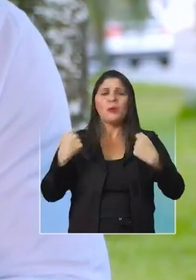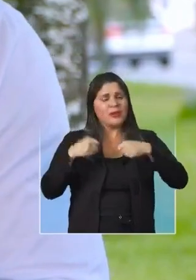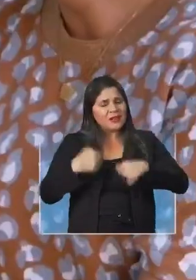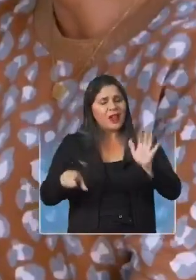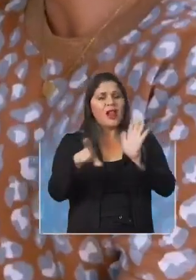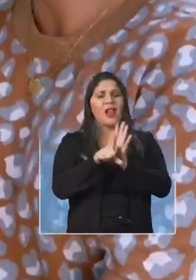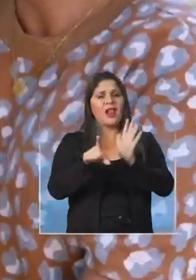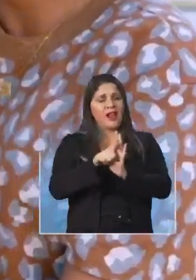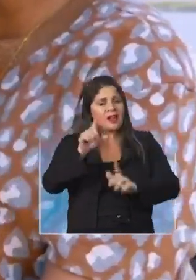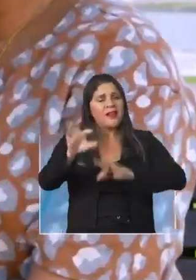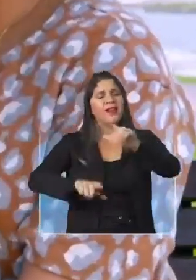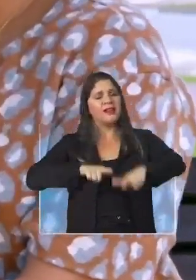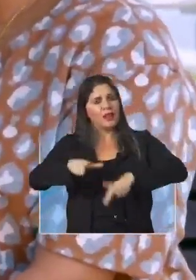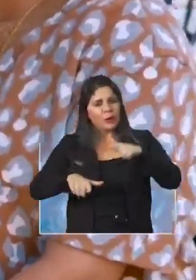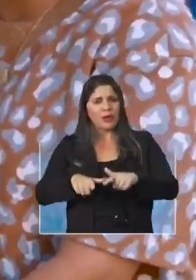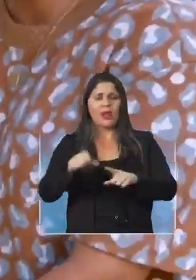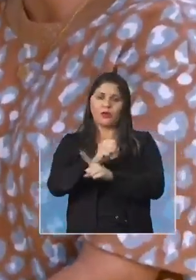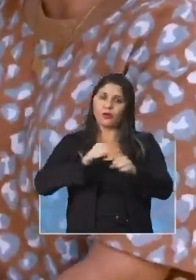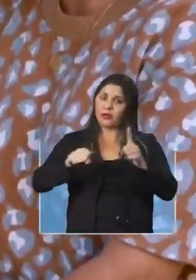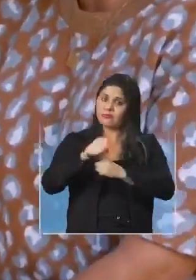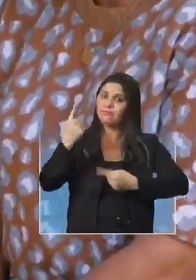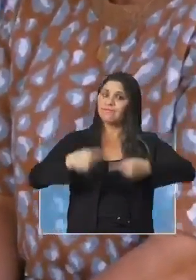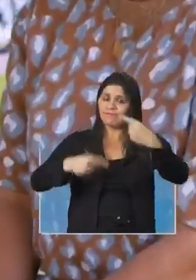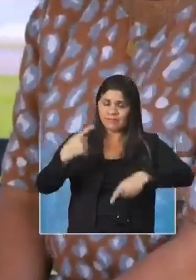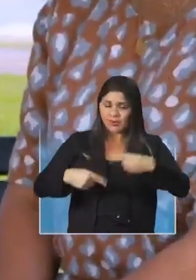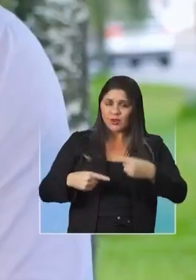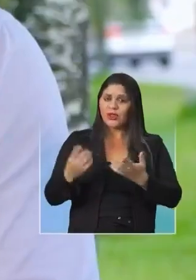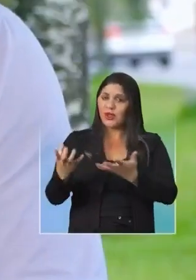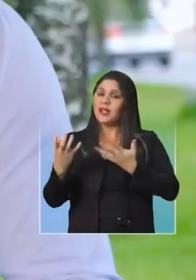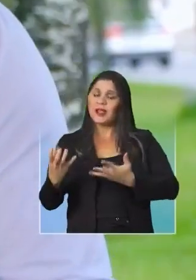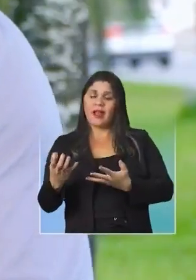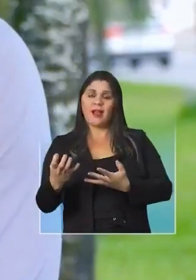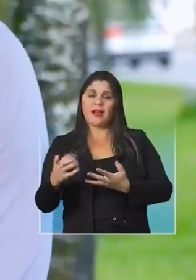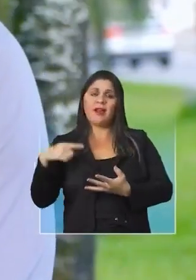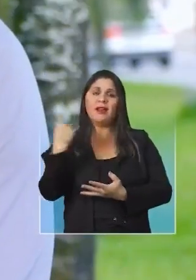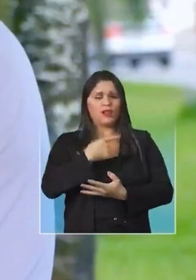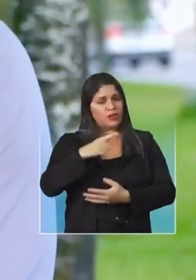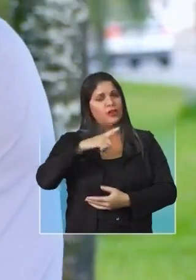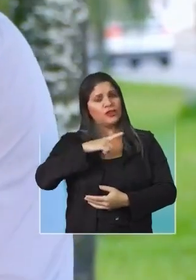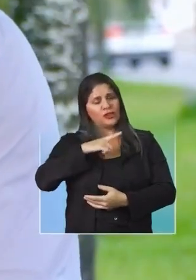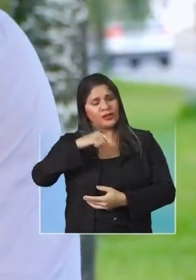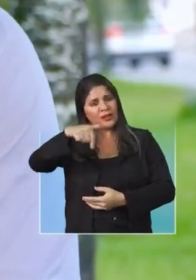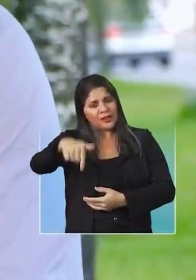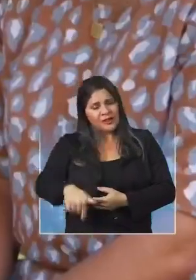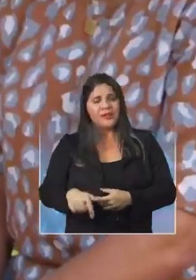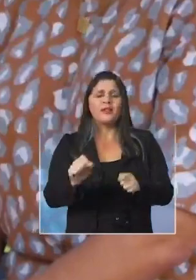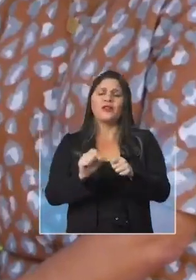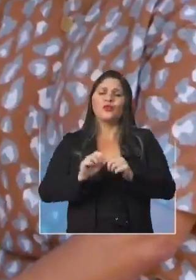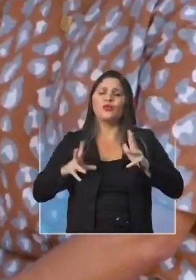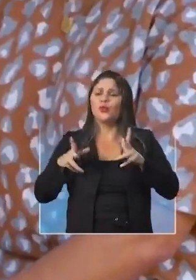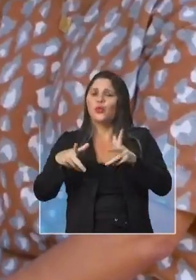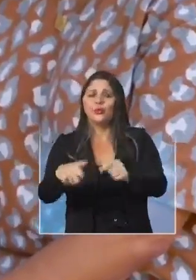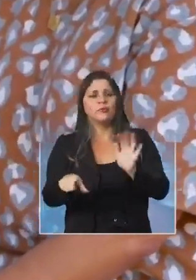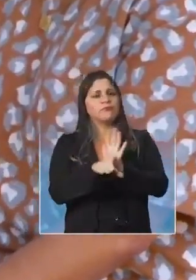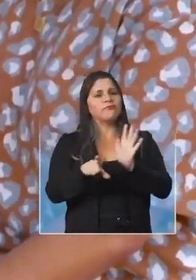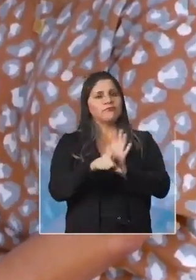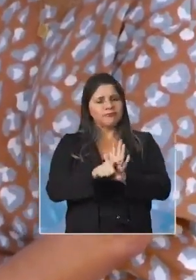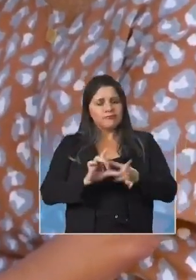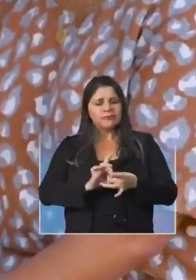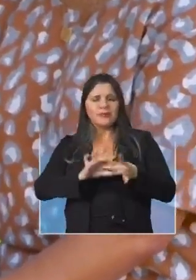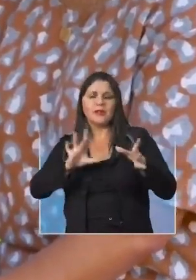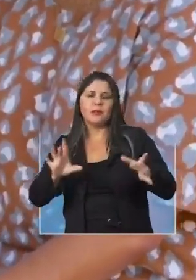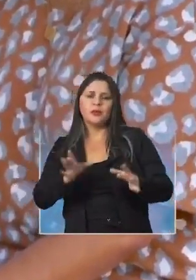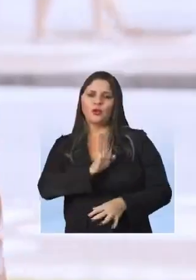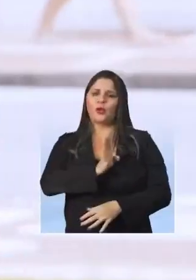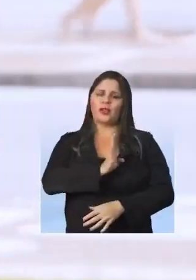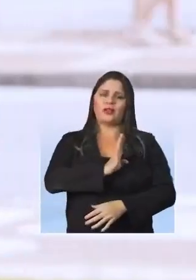legalidade. A sociedade precisa discutir aquilo que ela quer. E a gente aqui em Santos tem feito tudo, tudo que a lei permite, mas sempre